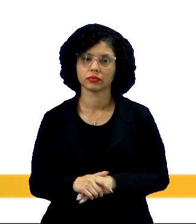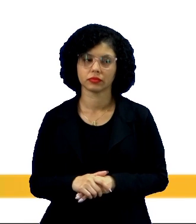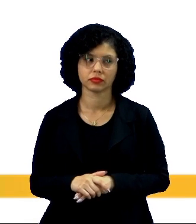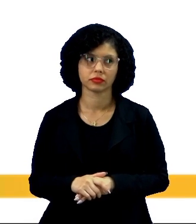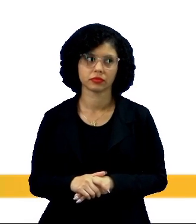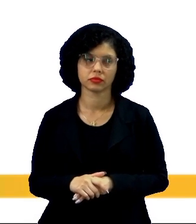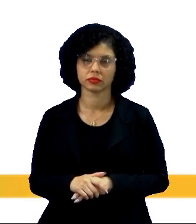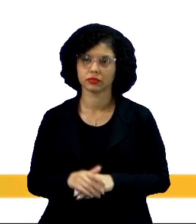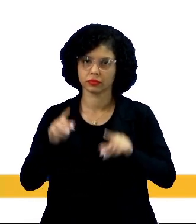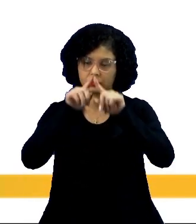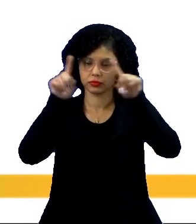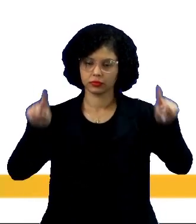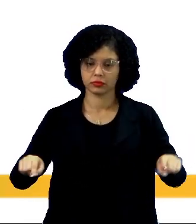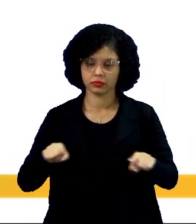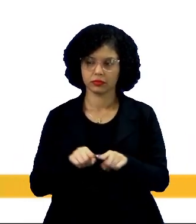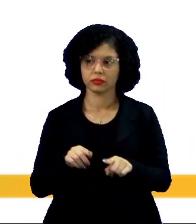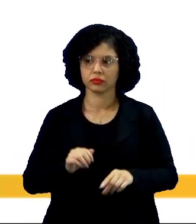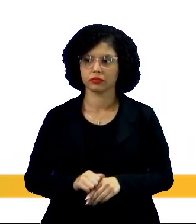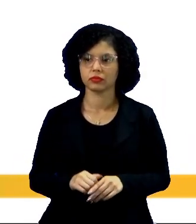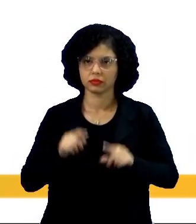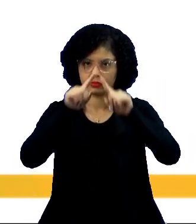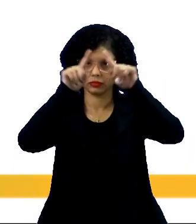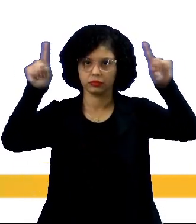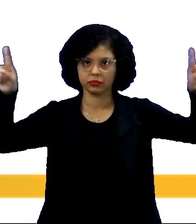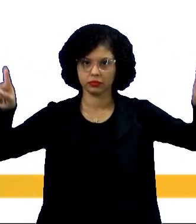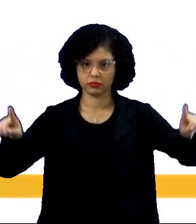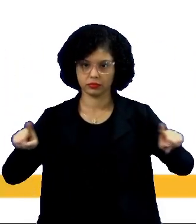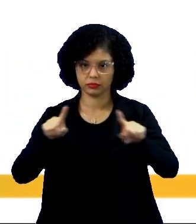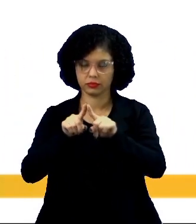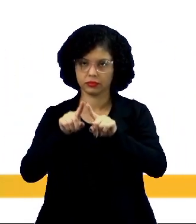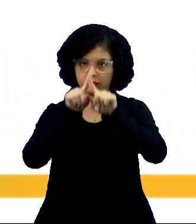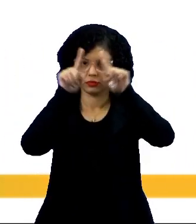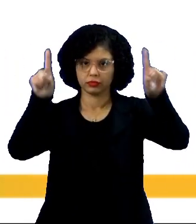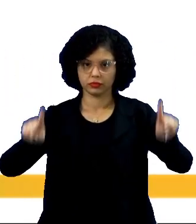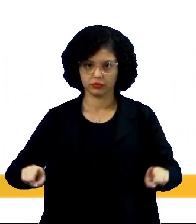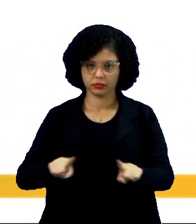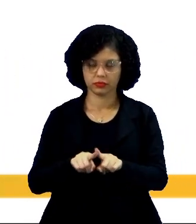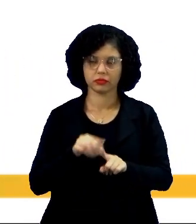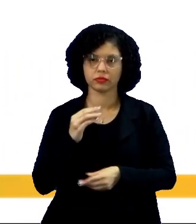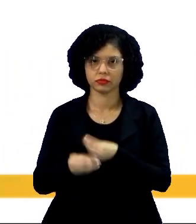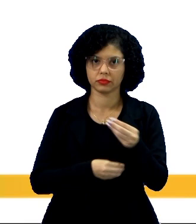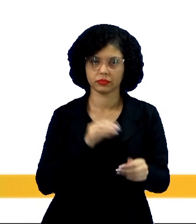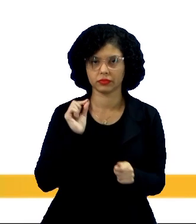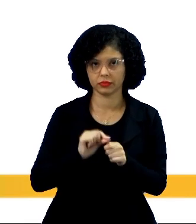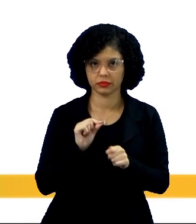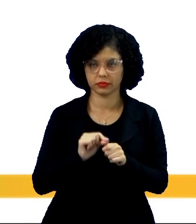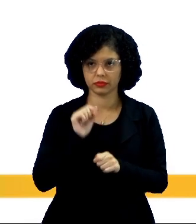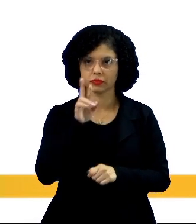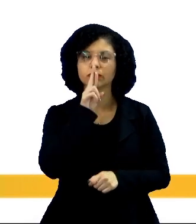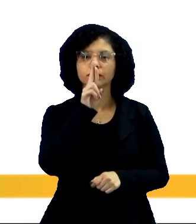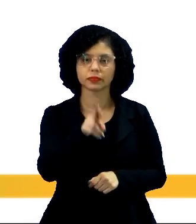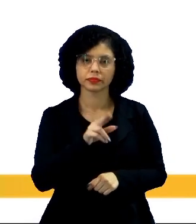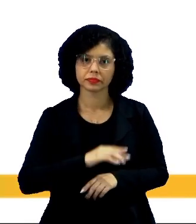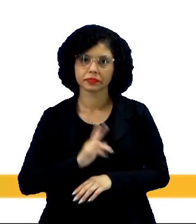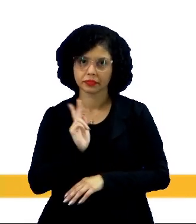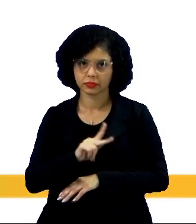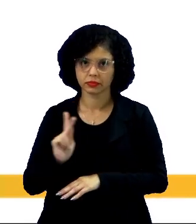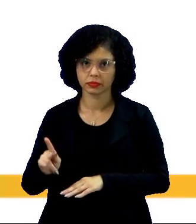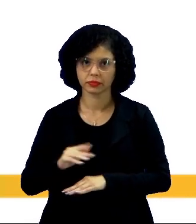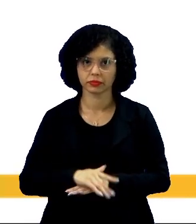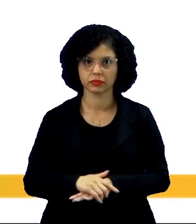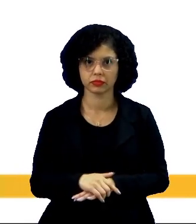E aqui nós temos um quadrado, nós temos um retângulo e nós temos um quadrado. Como que a gente vai fazer para resolver,